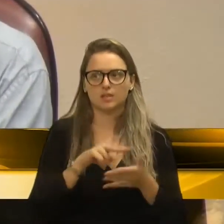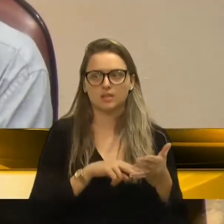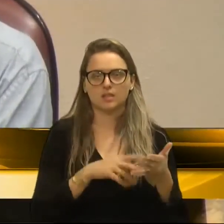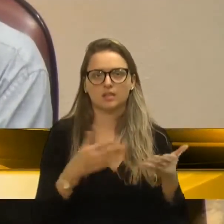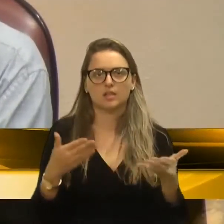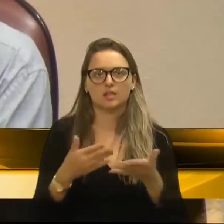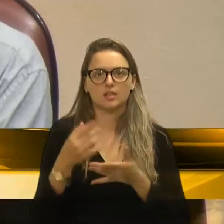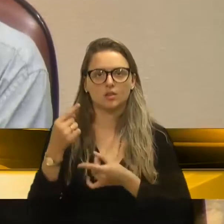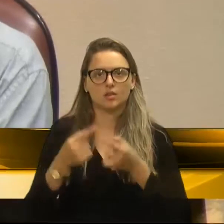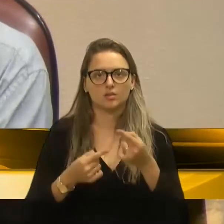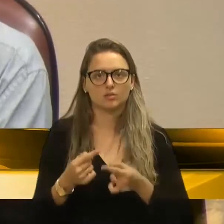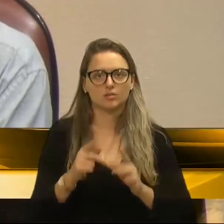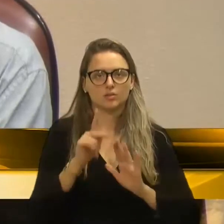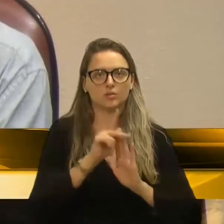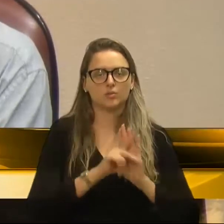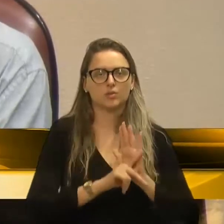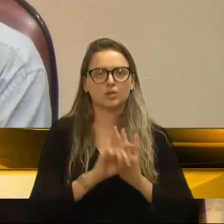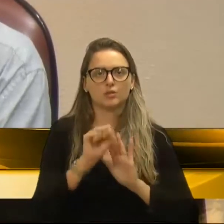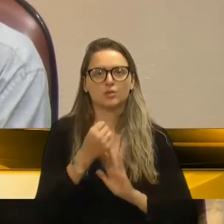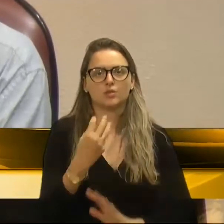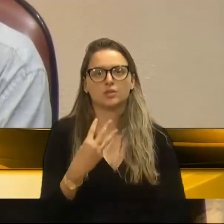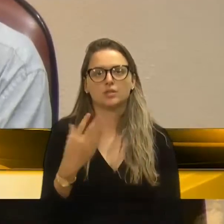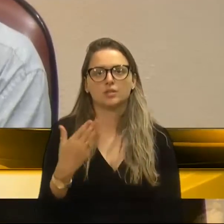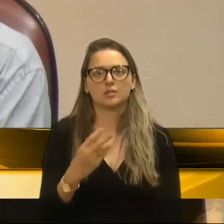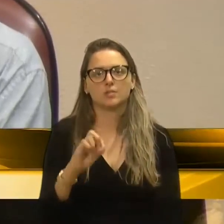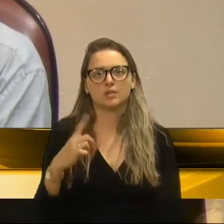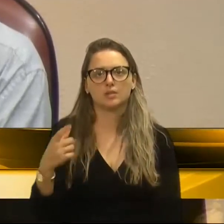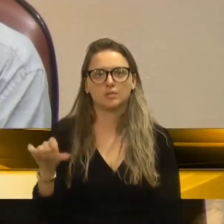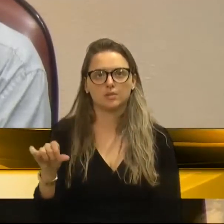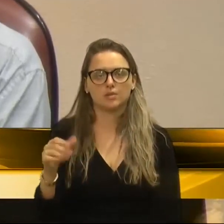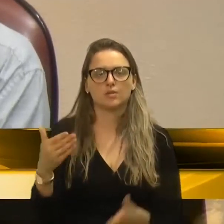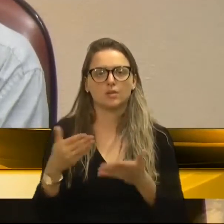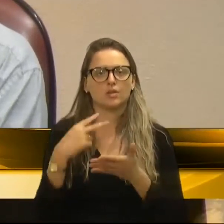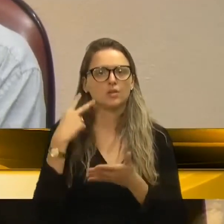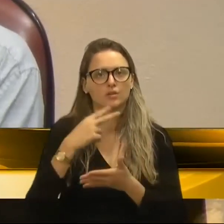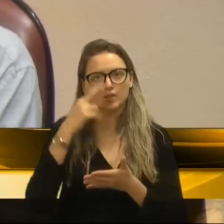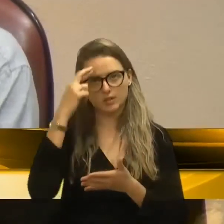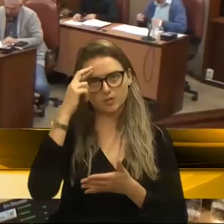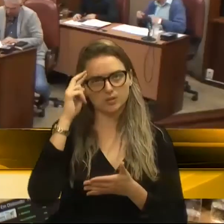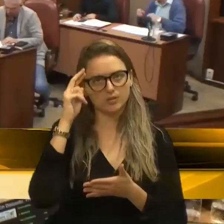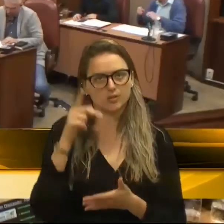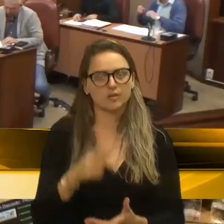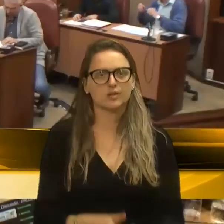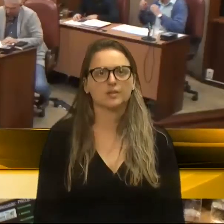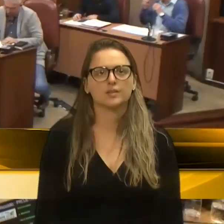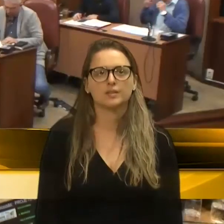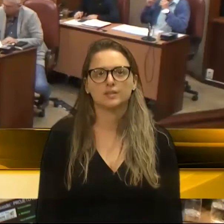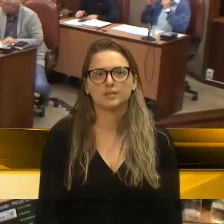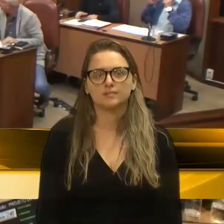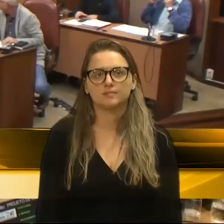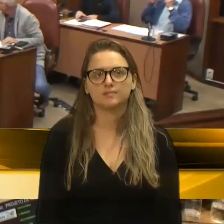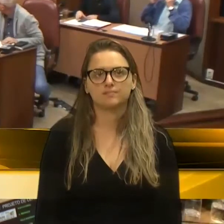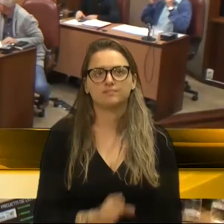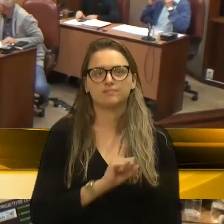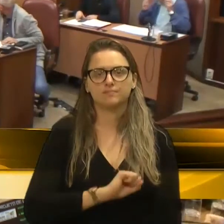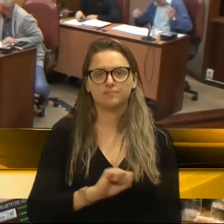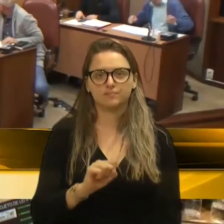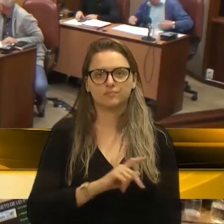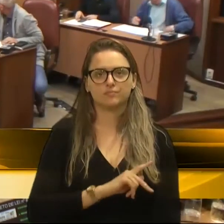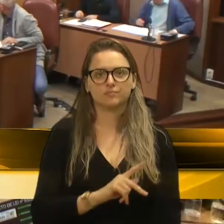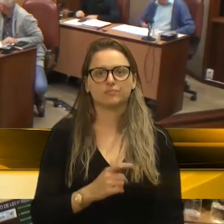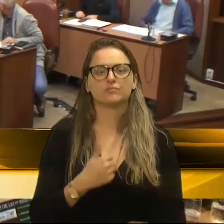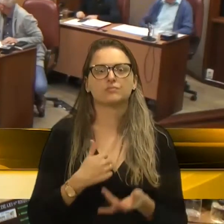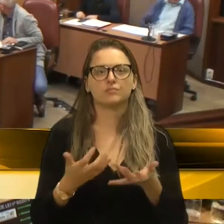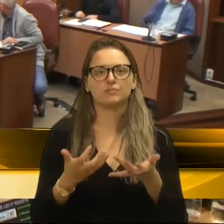do príncipe Custódio, africano que foi exilado por determinação da Inglaterra. O projeto busca